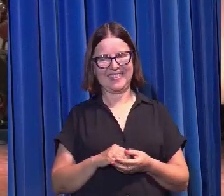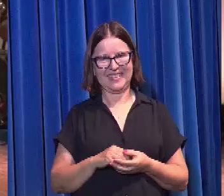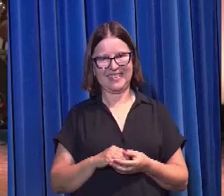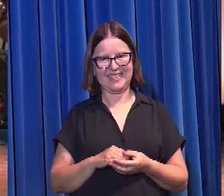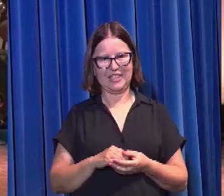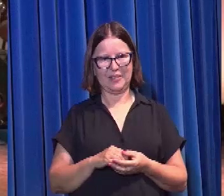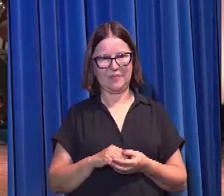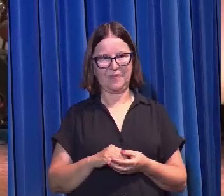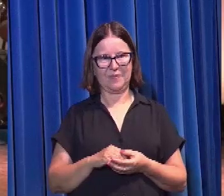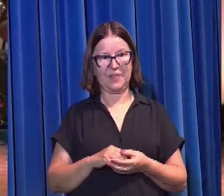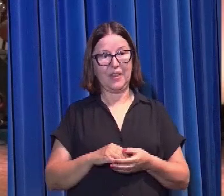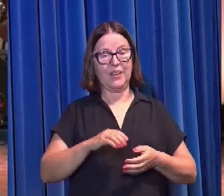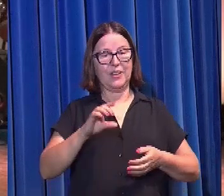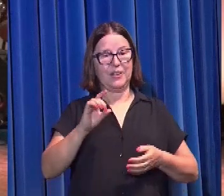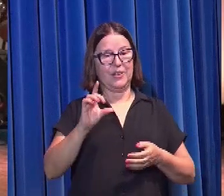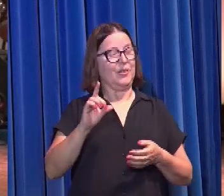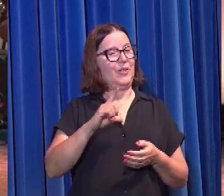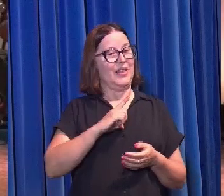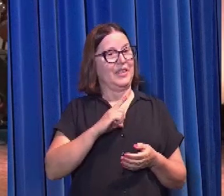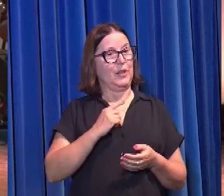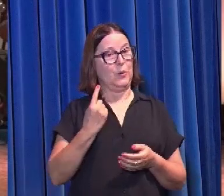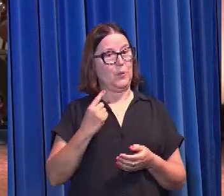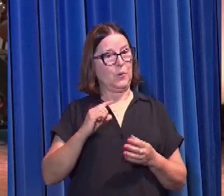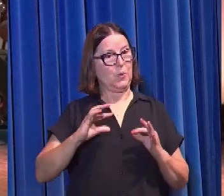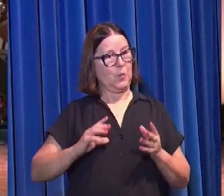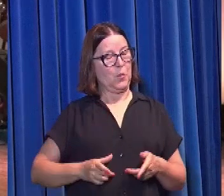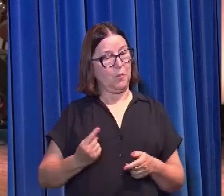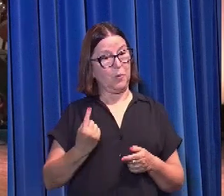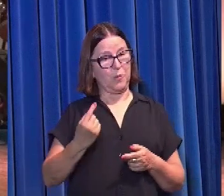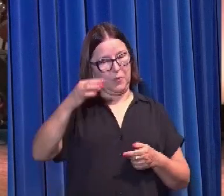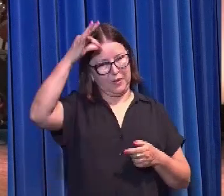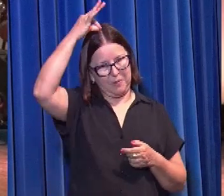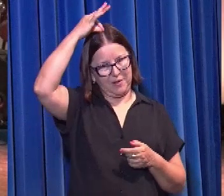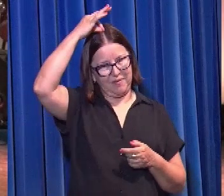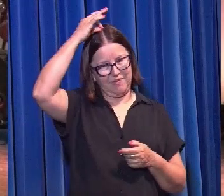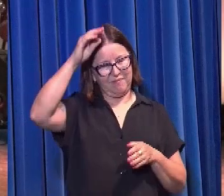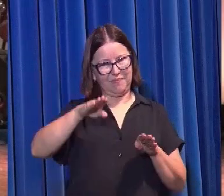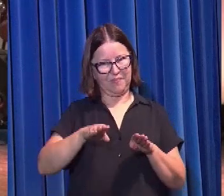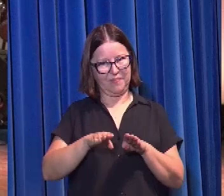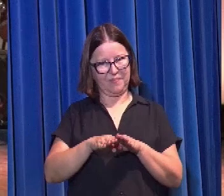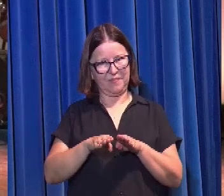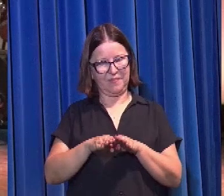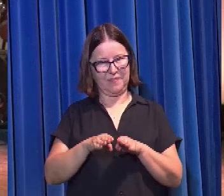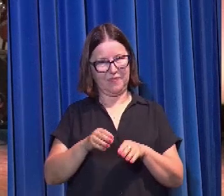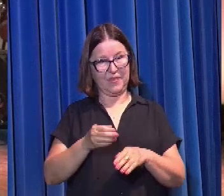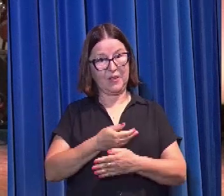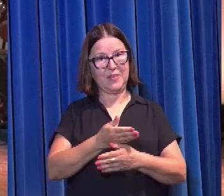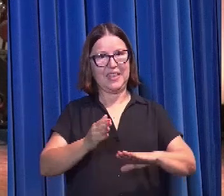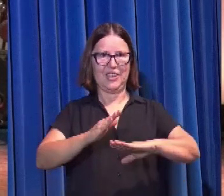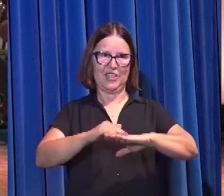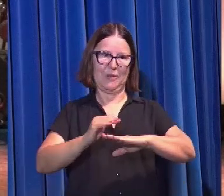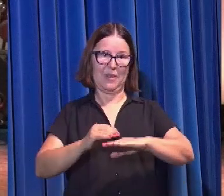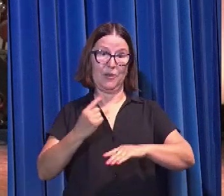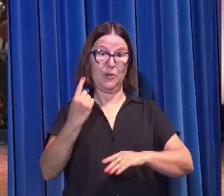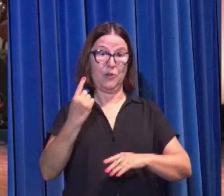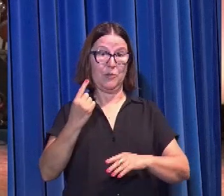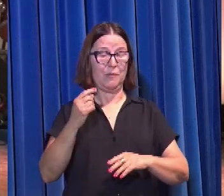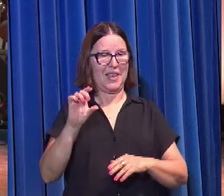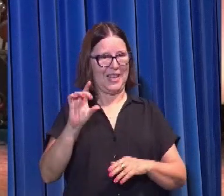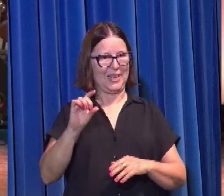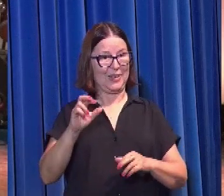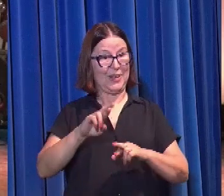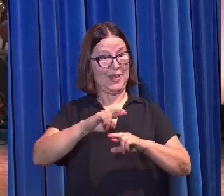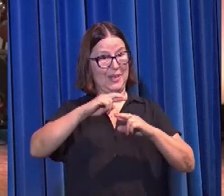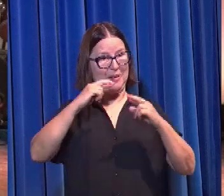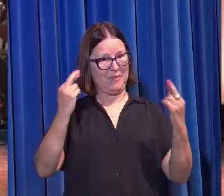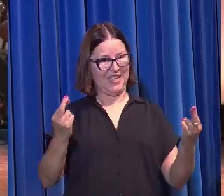Há somente um corpo e um espírito, como também fostes chamados numa só esperança da